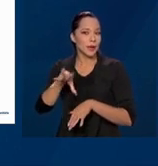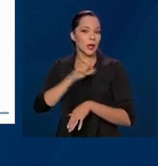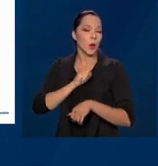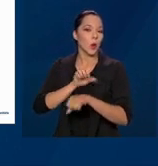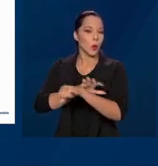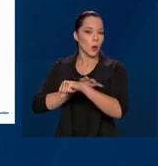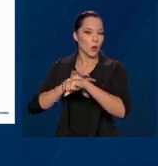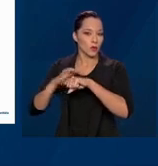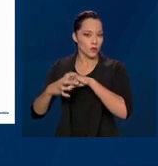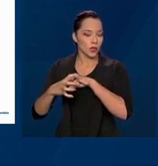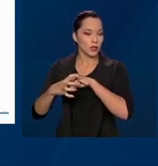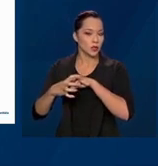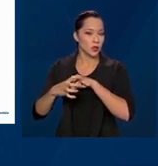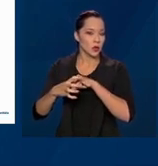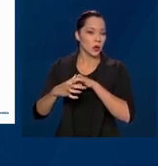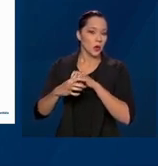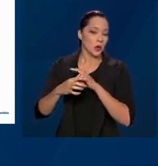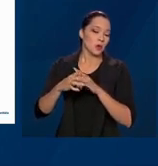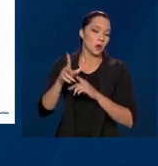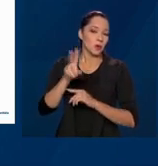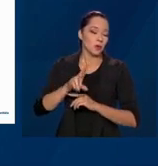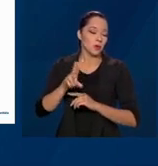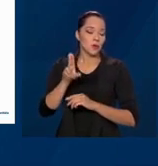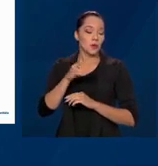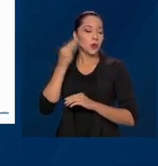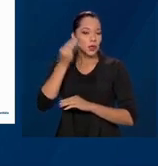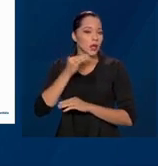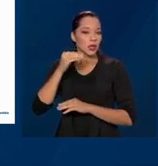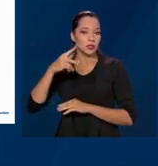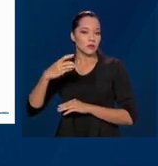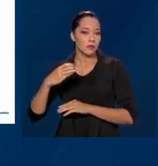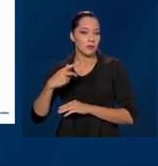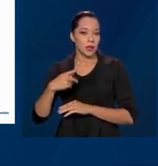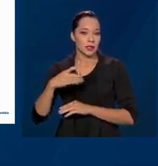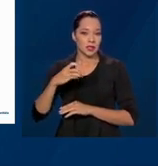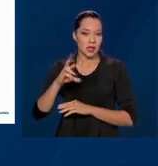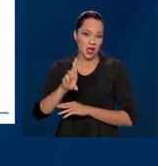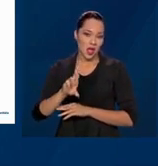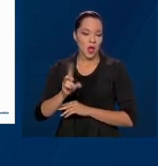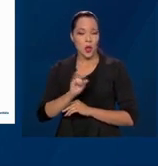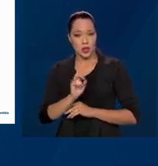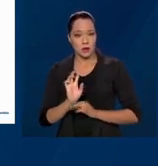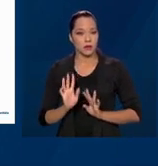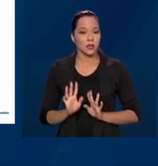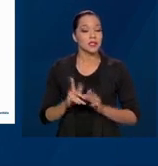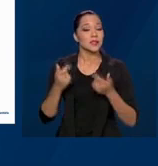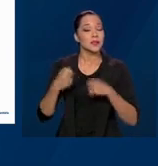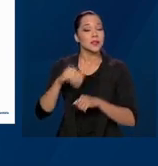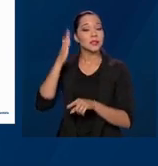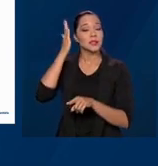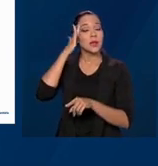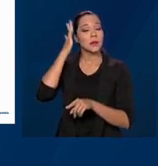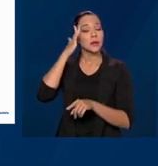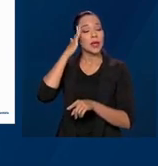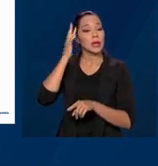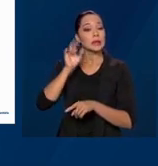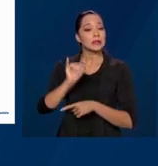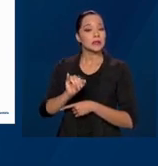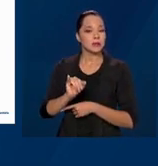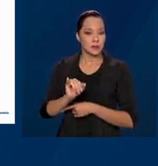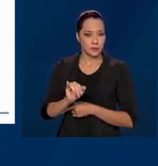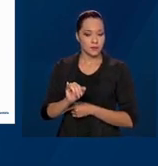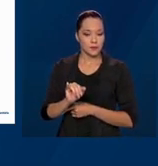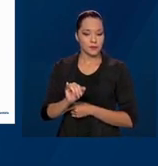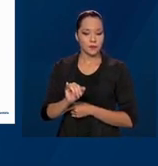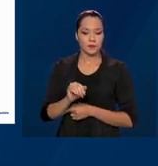SARS-CoV-2 positivo por PCR ou não, ou teve anticorpos ou não. A gente precisa saber